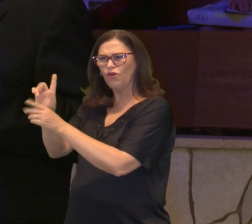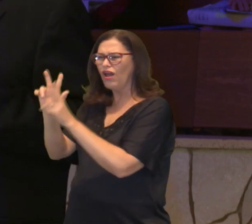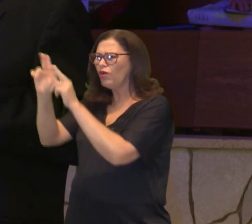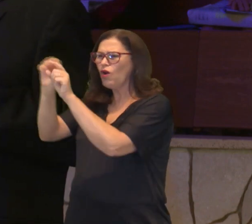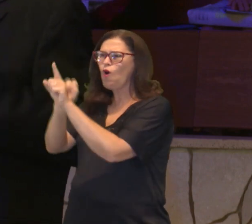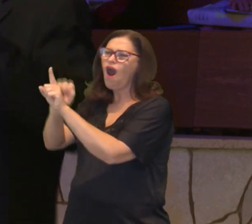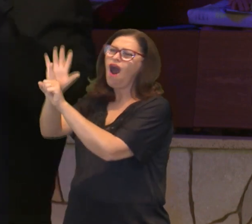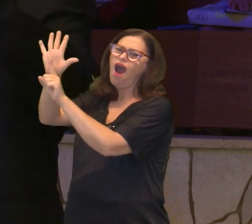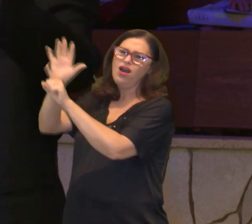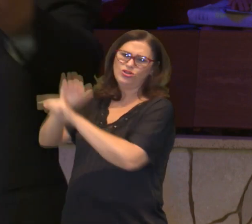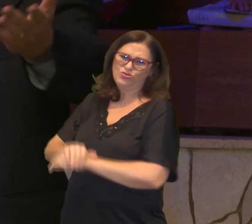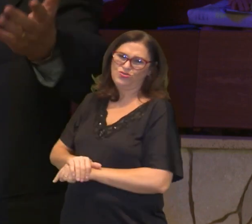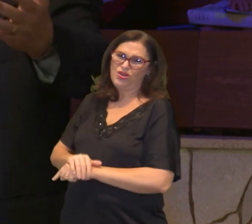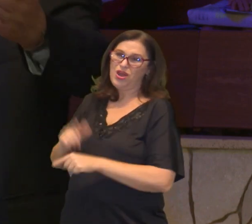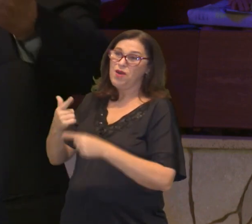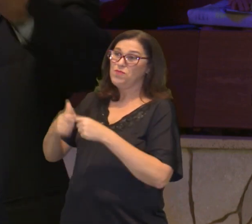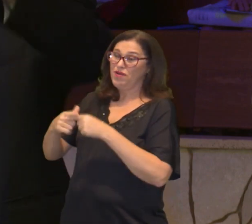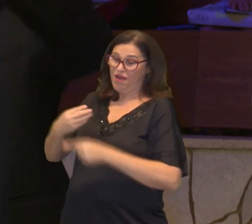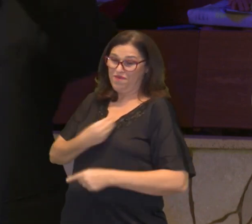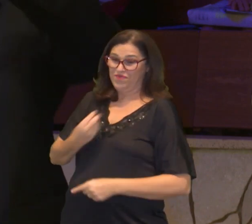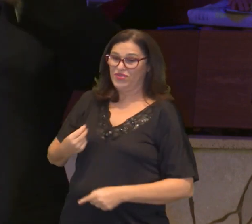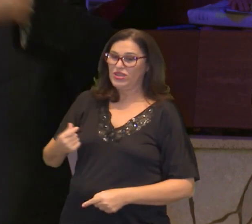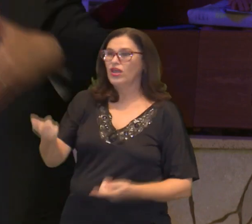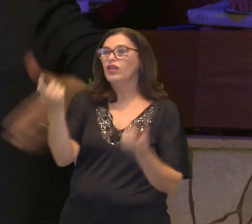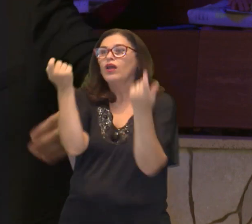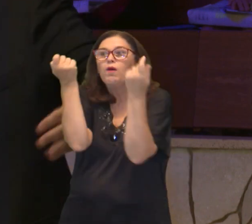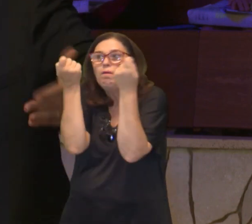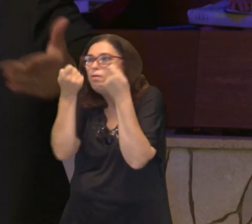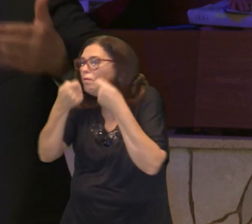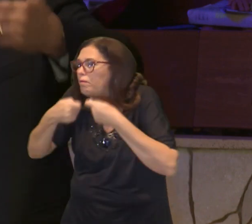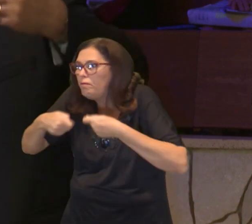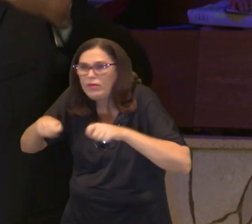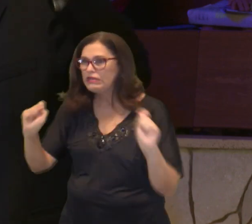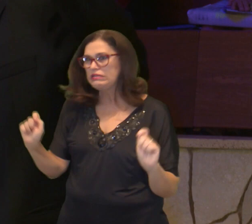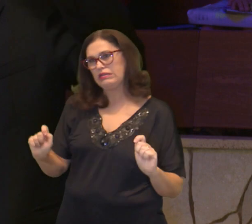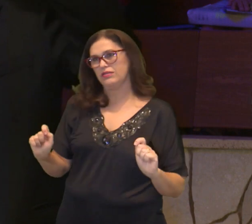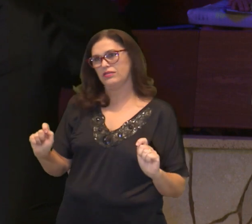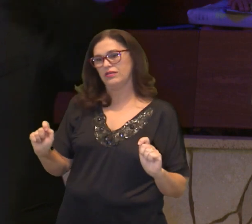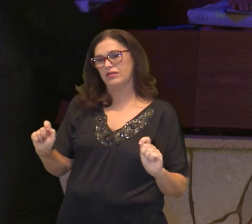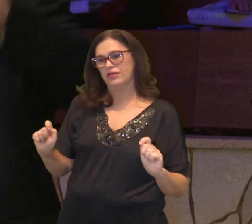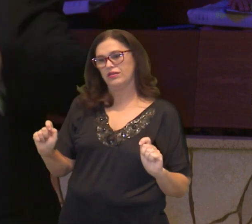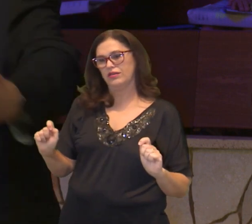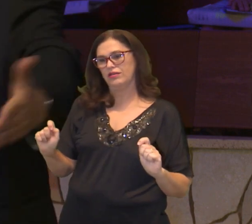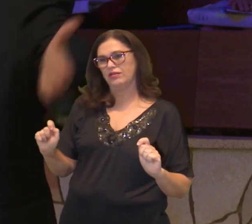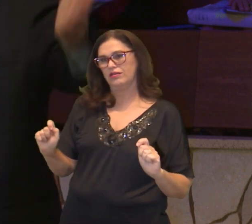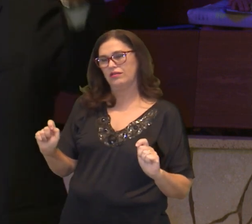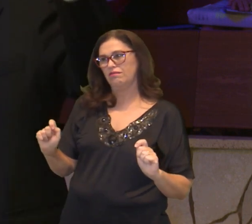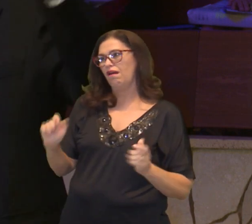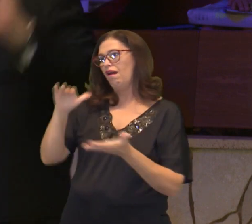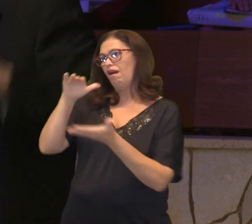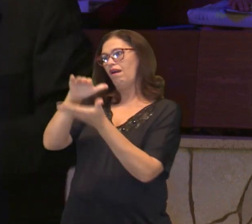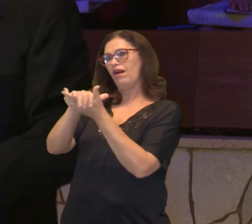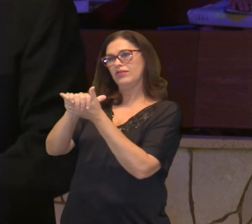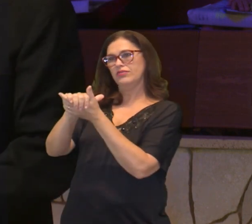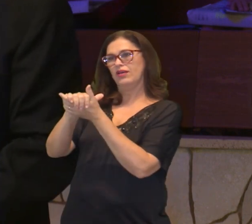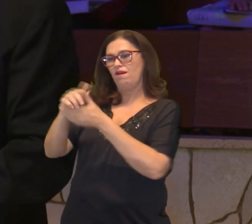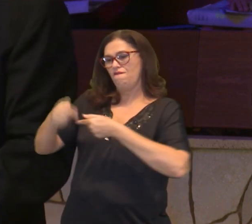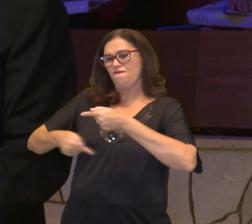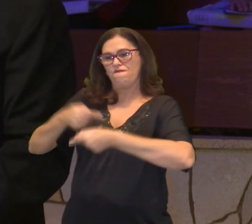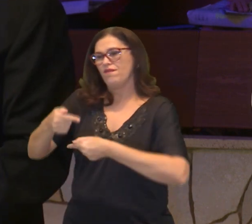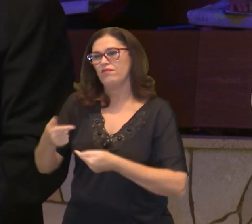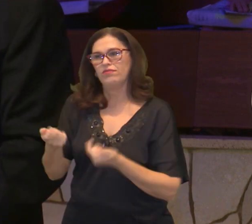anjos, porque a vida eterna não precisa de suscitar descendência.